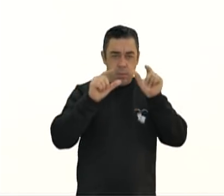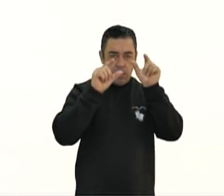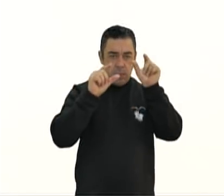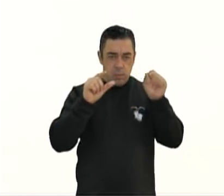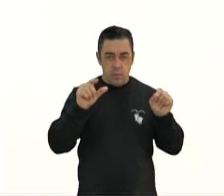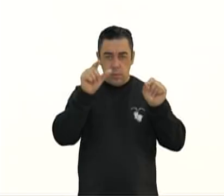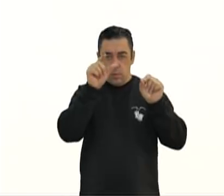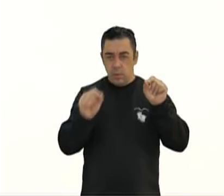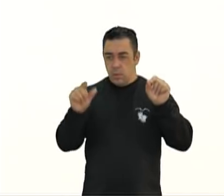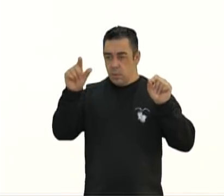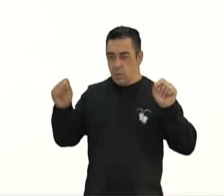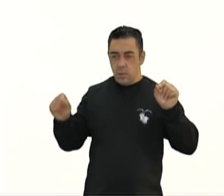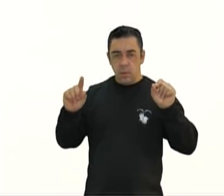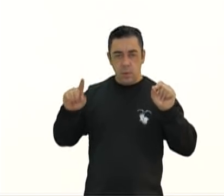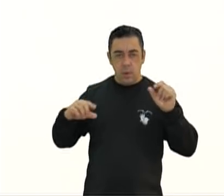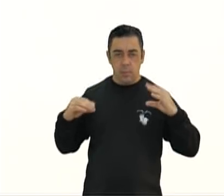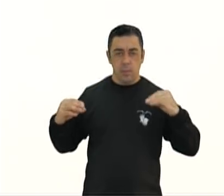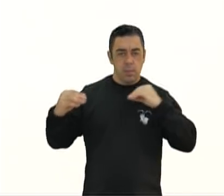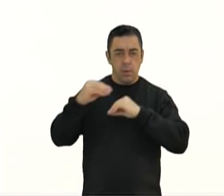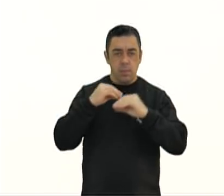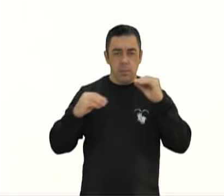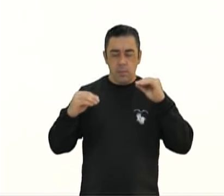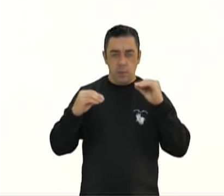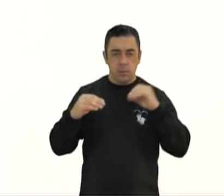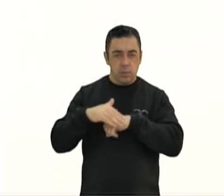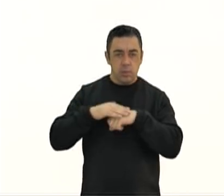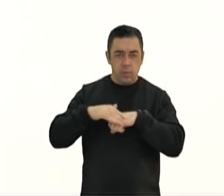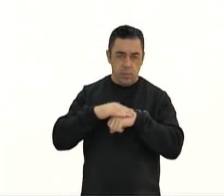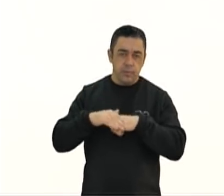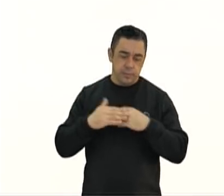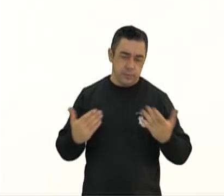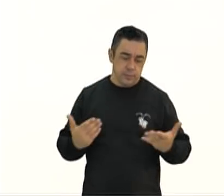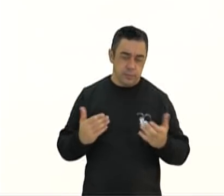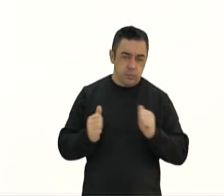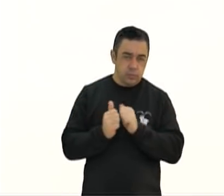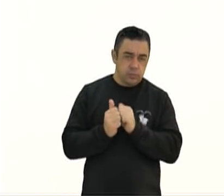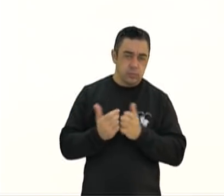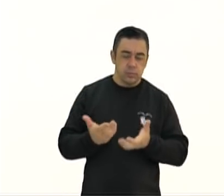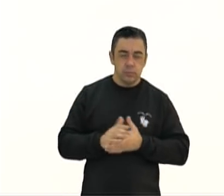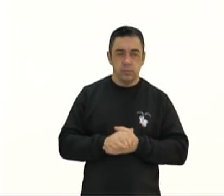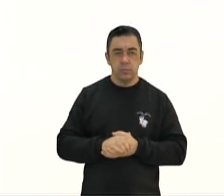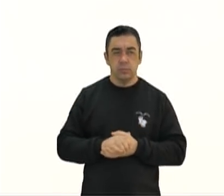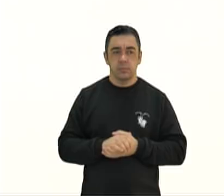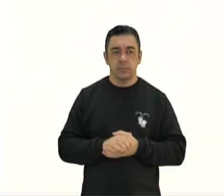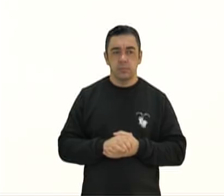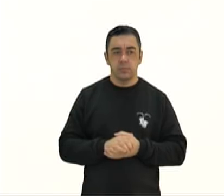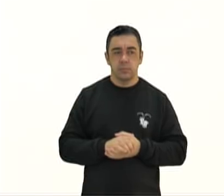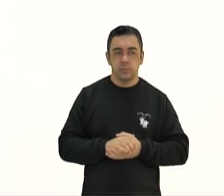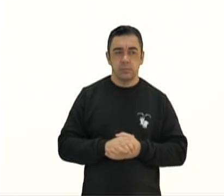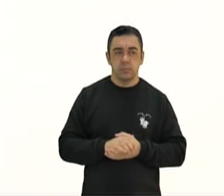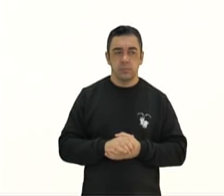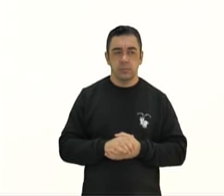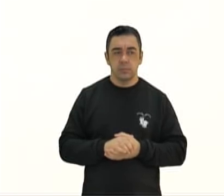pontas, representa a fala de mais de um personagem ao mesmo tempo.